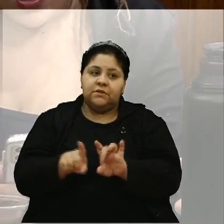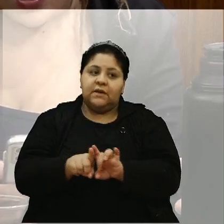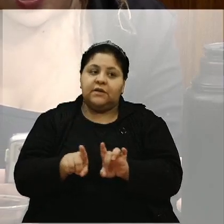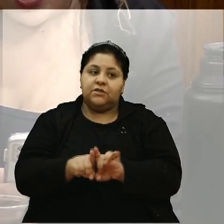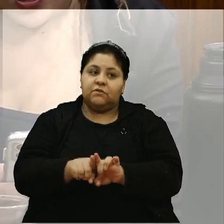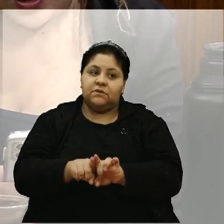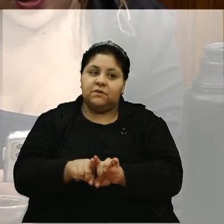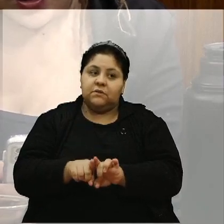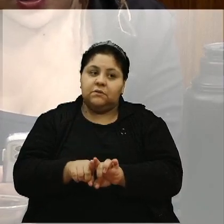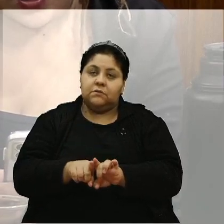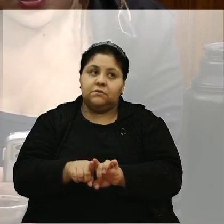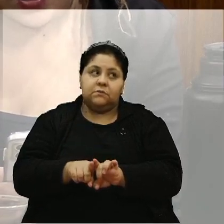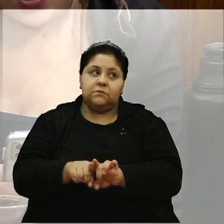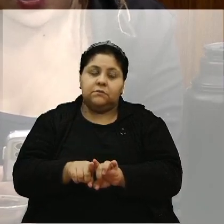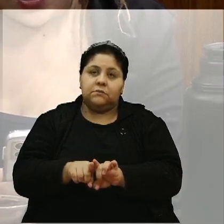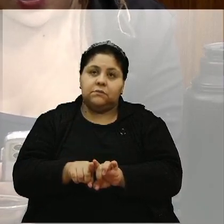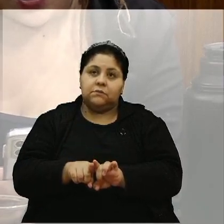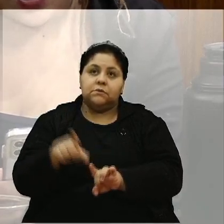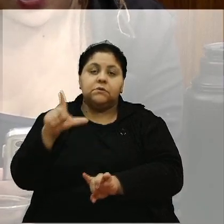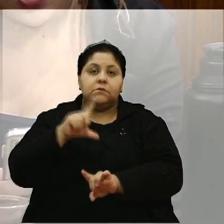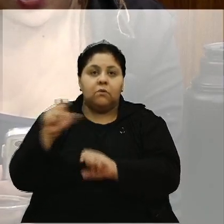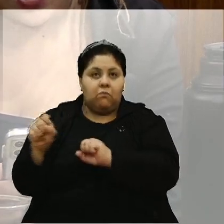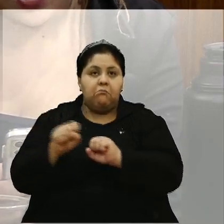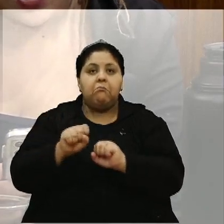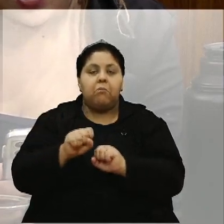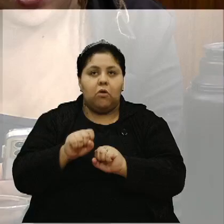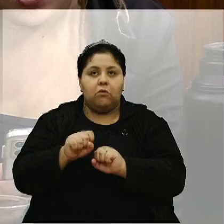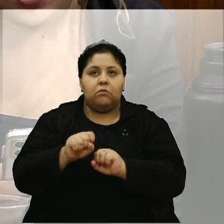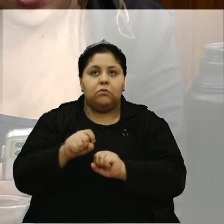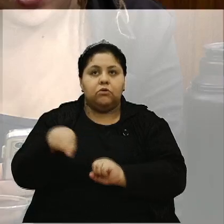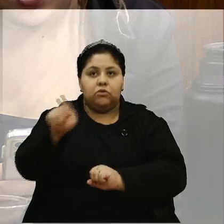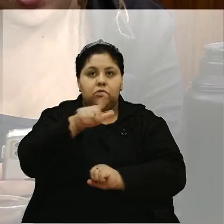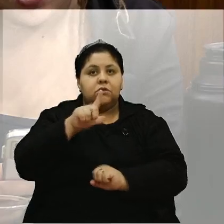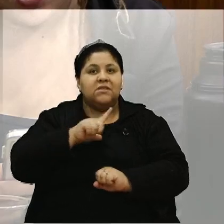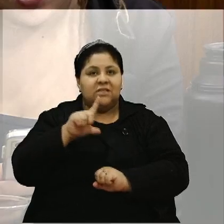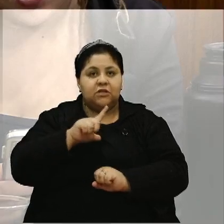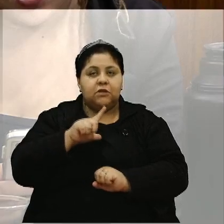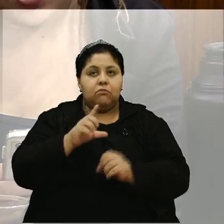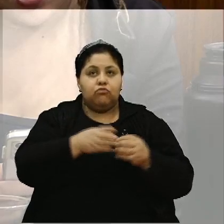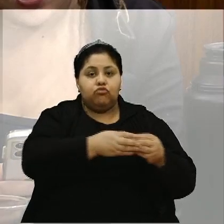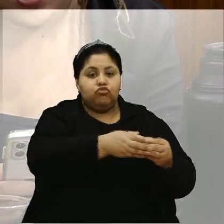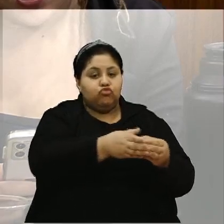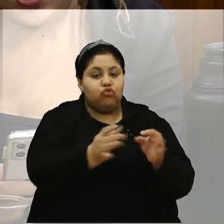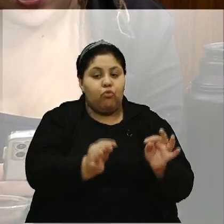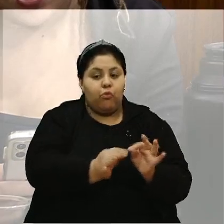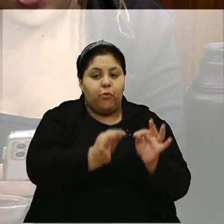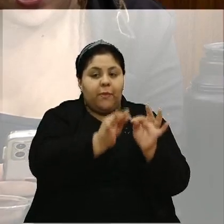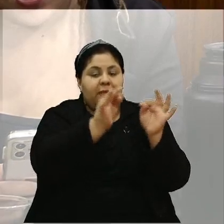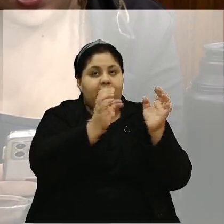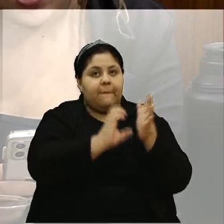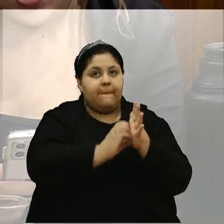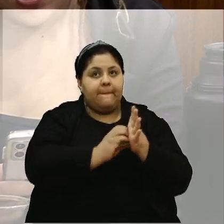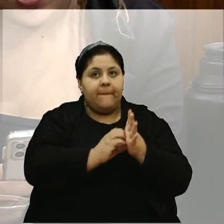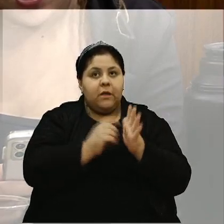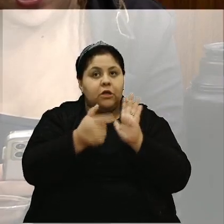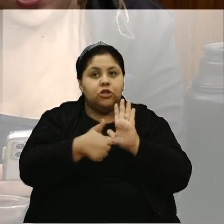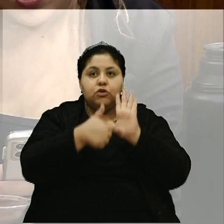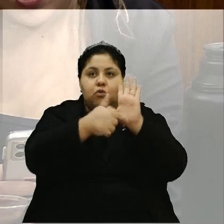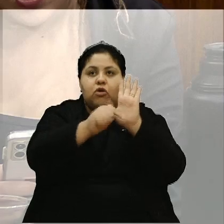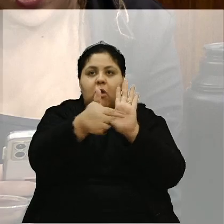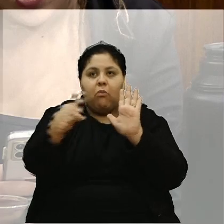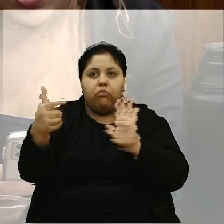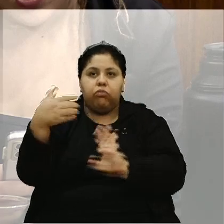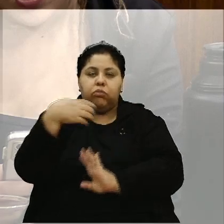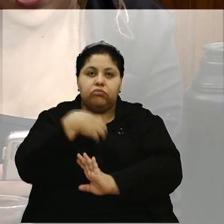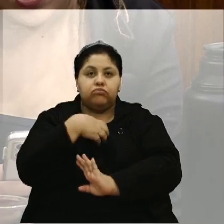o prefeito tem condições, e nós temos um corpo técnico de servidores, de apontar outras possibilidades se